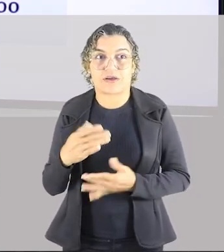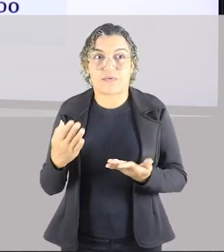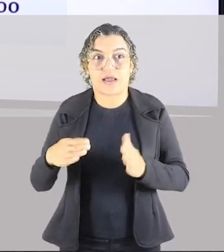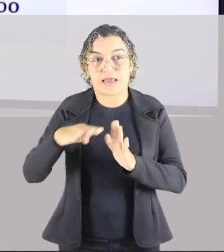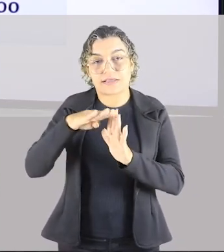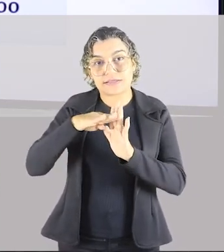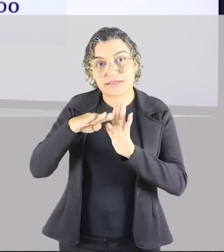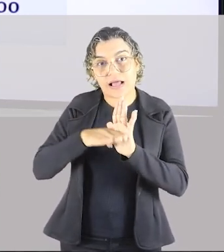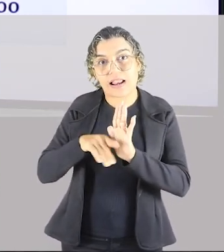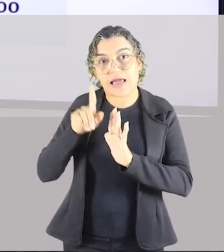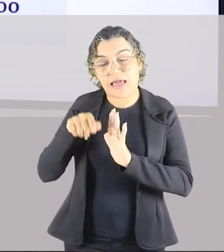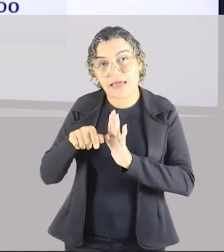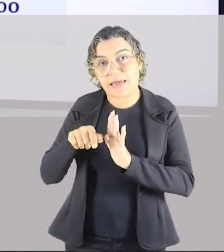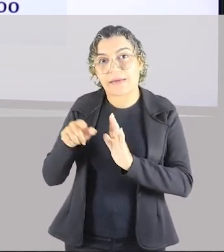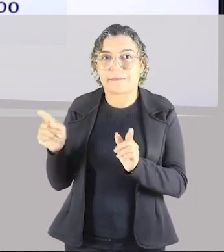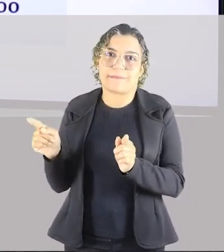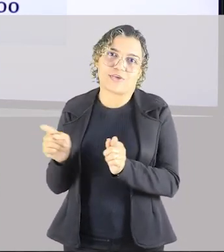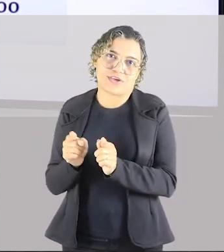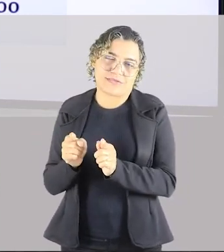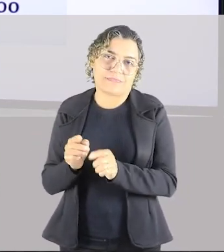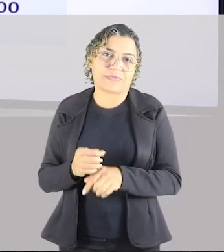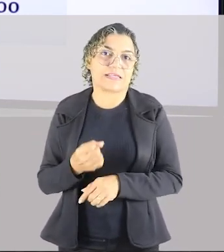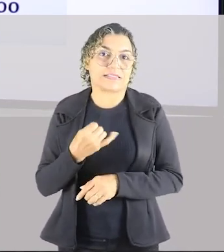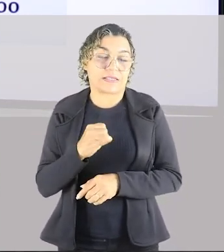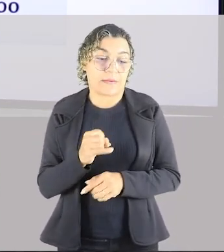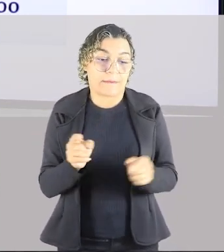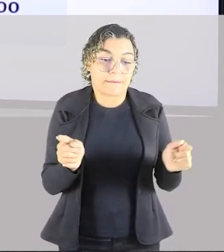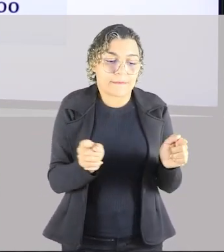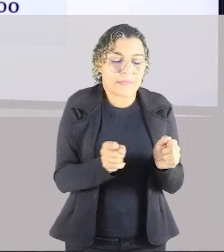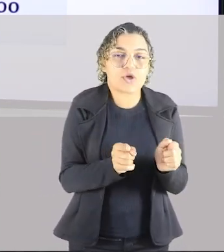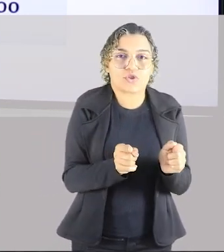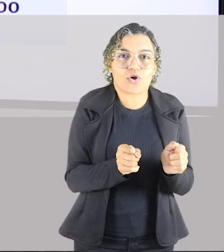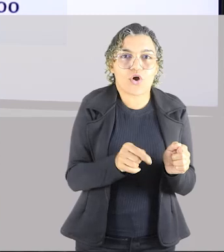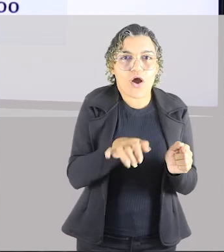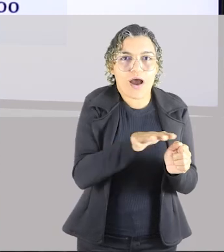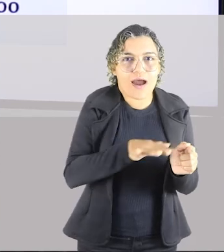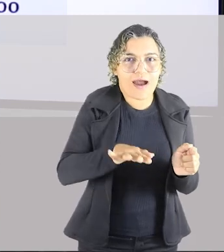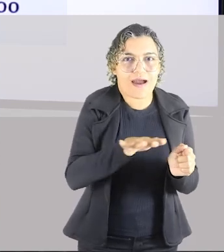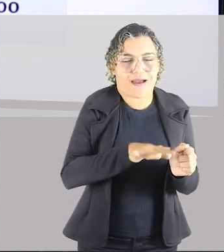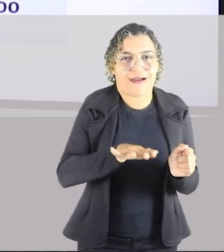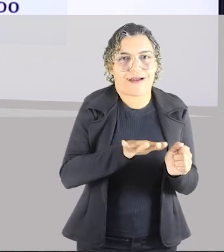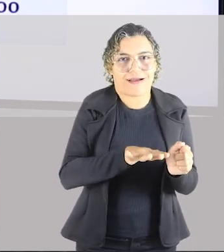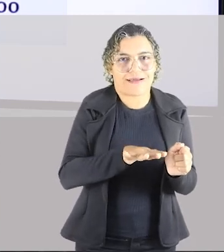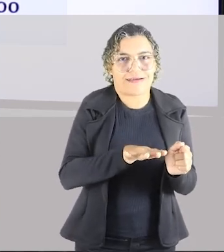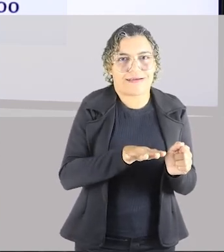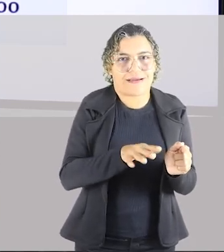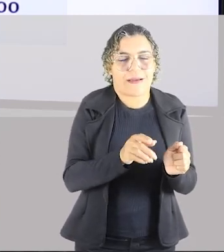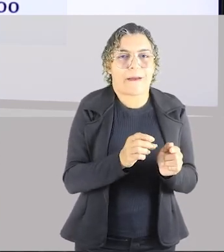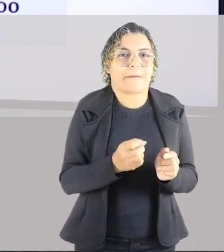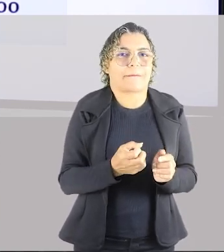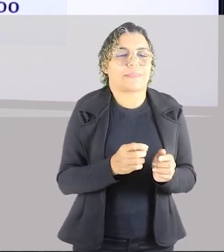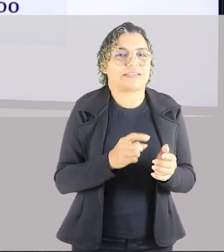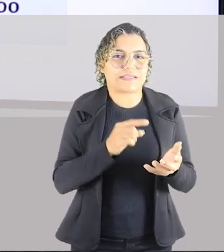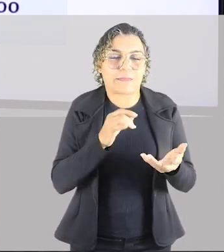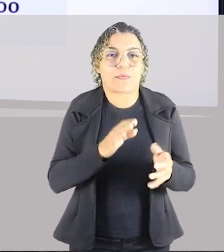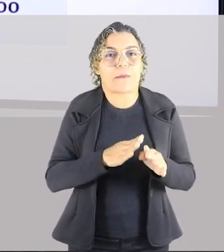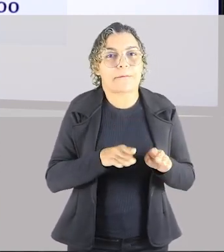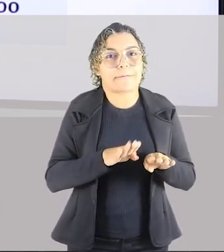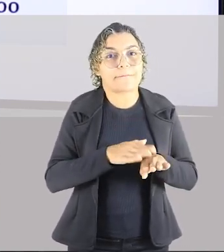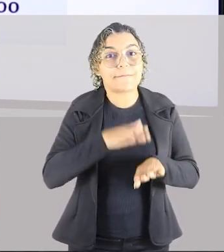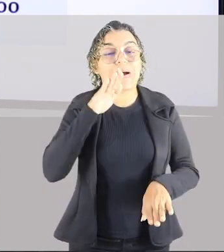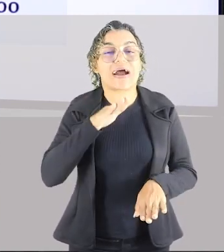ela é pequena. Quanto menor for a área, maior será a quantidade